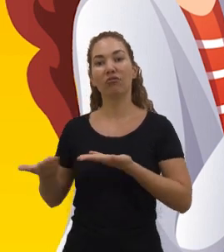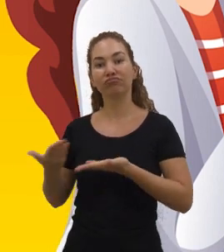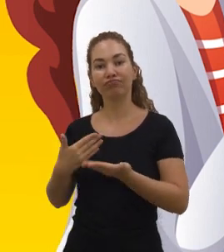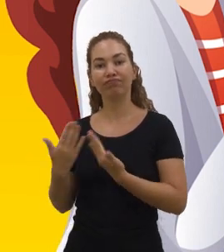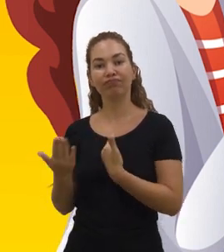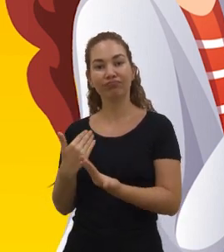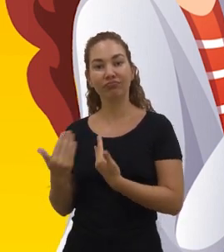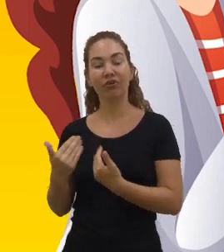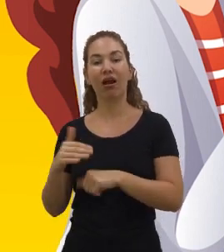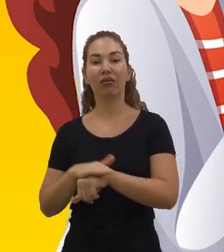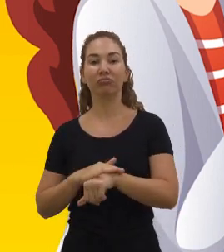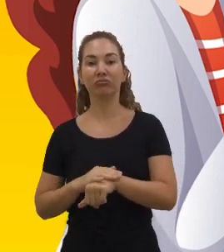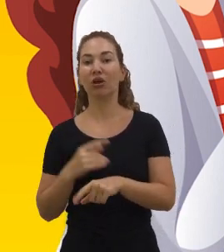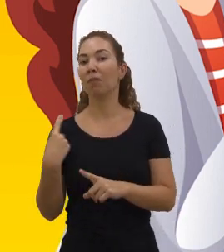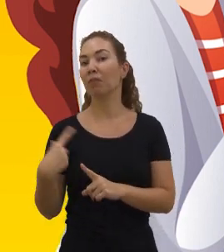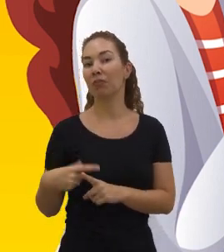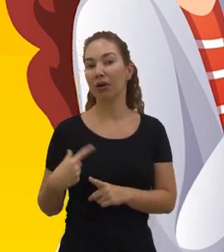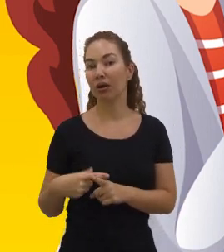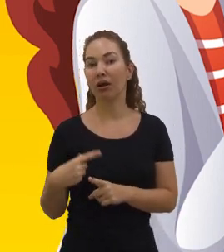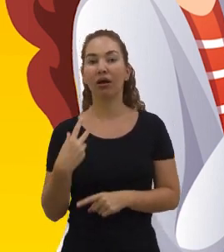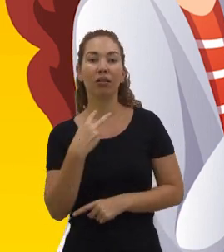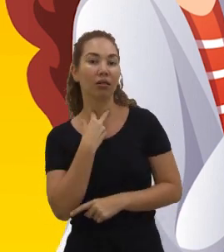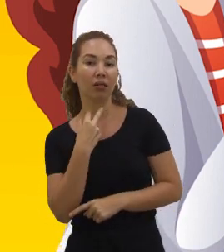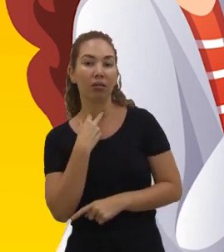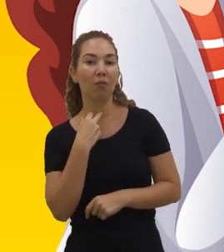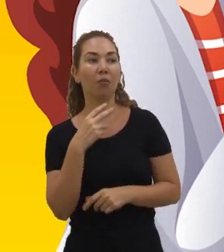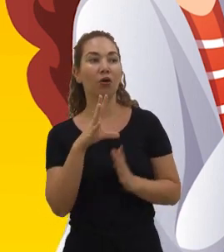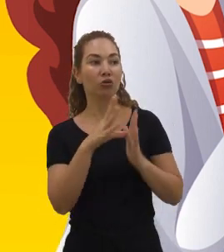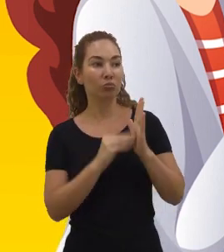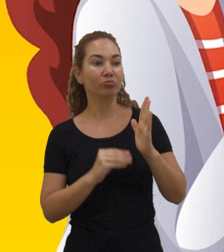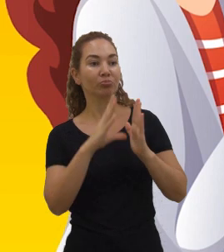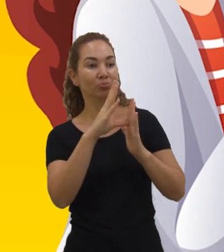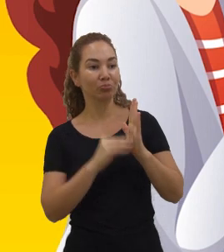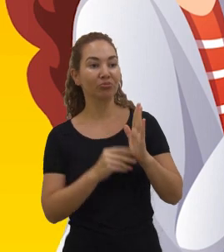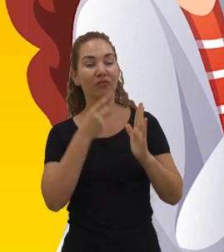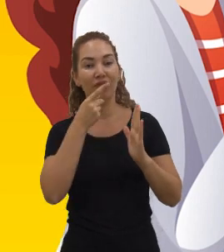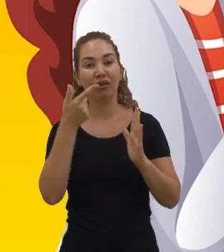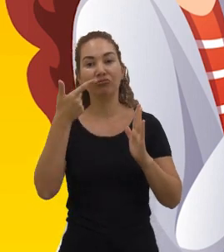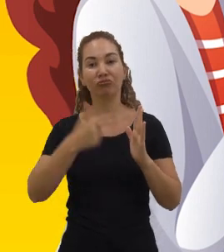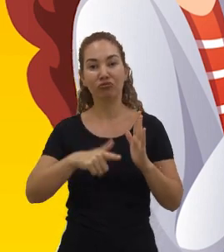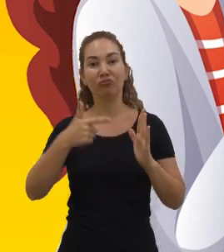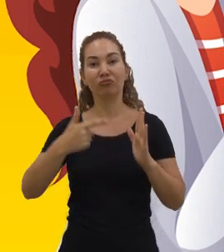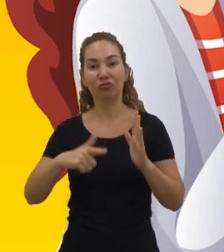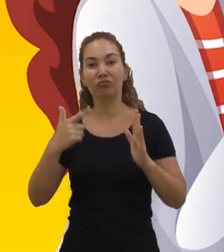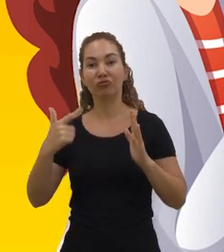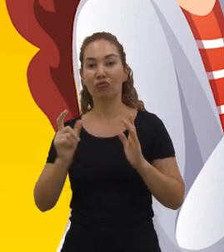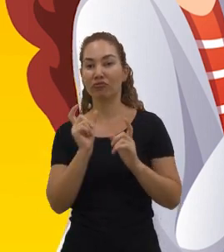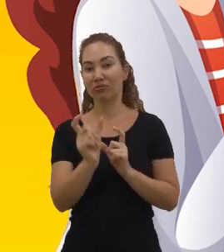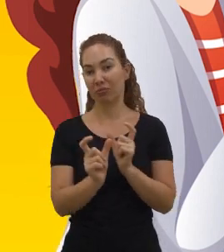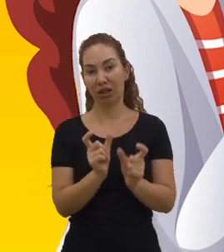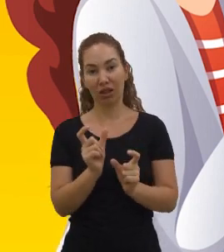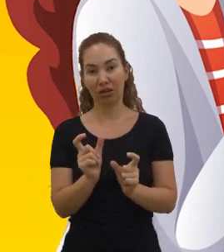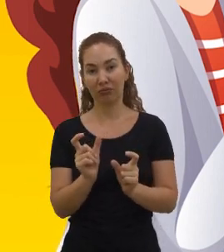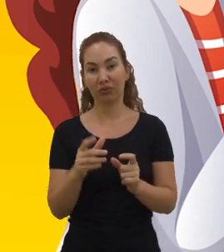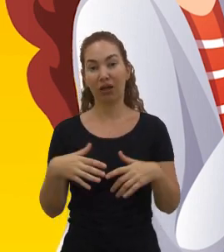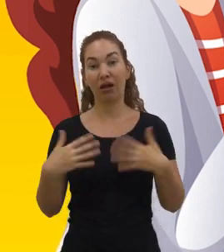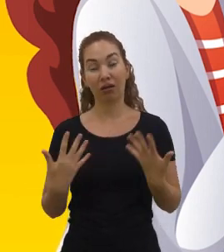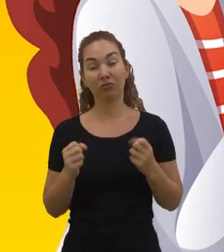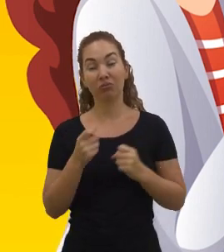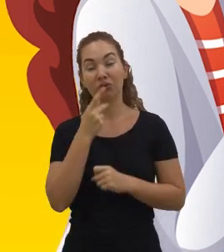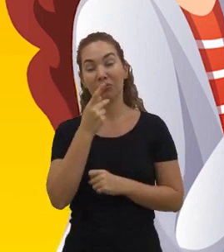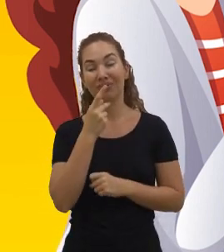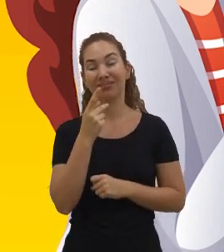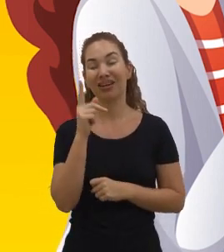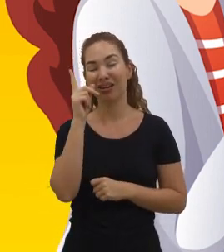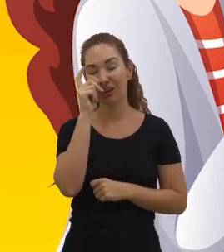explicar o porquê. Porque a gente não pode continuar repetindo essas palavras e esses termos, né? Às vezes pode parecer que dá